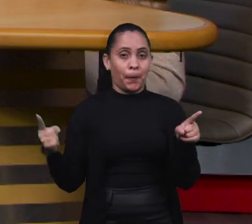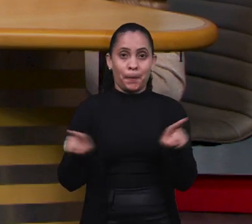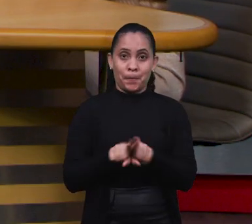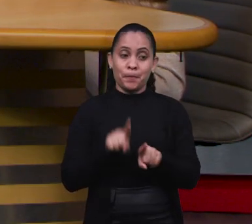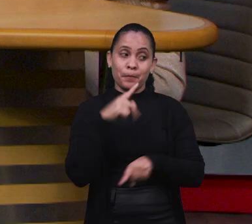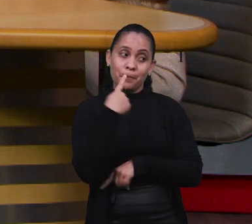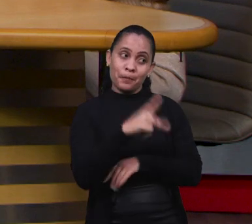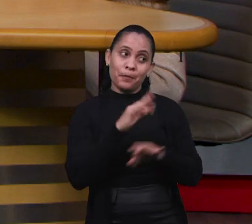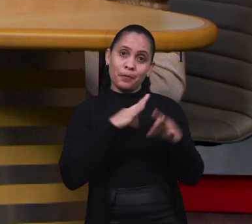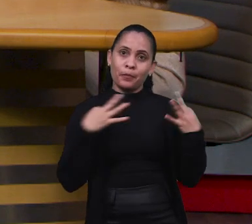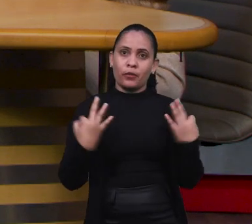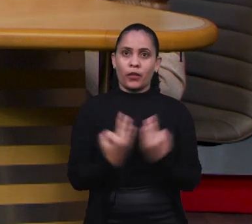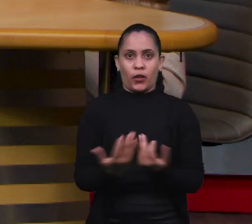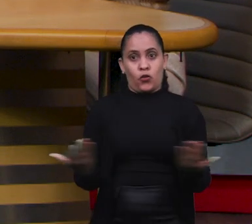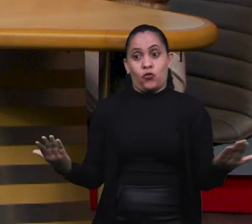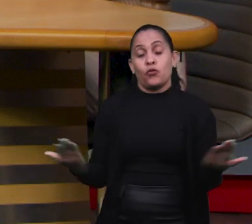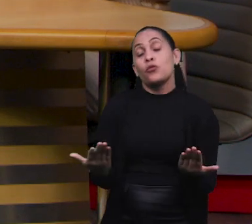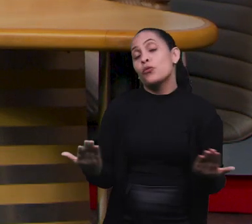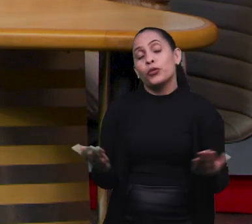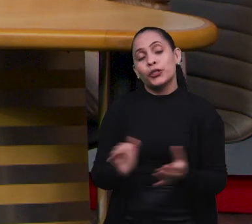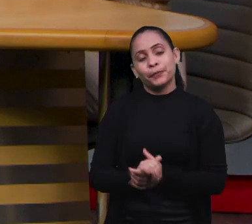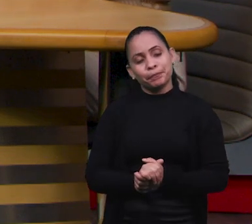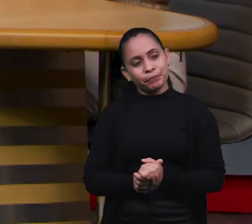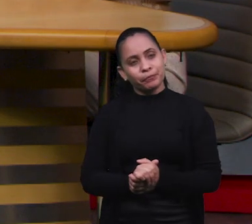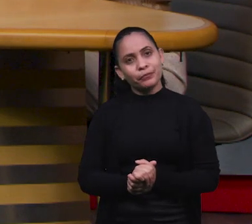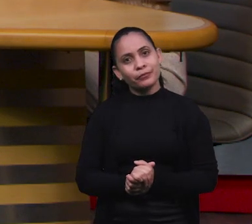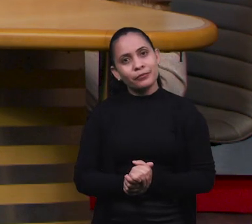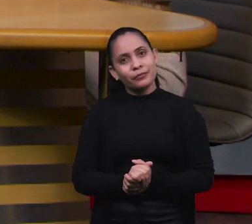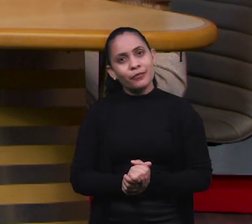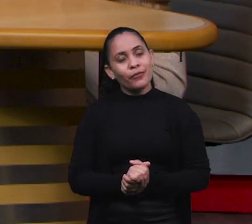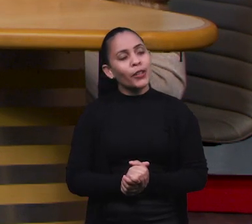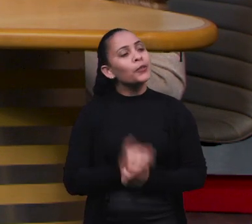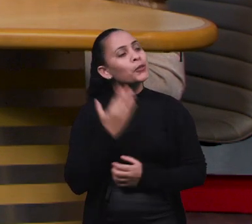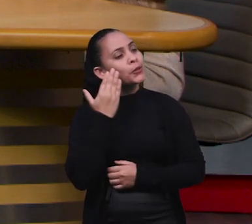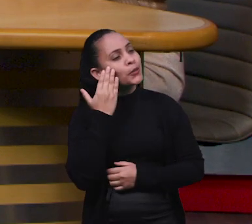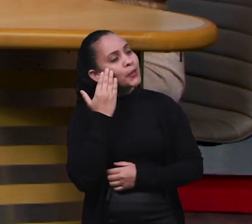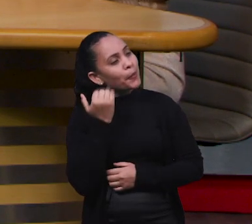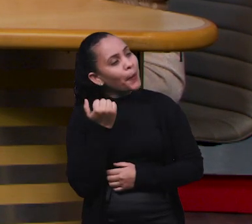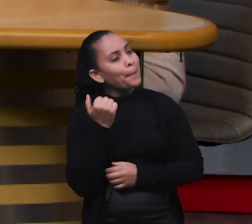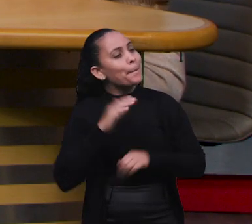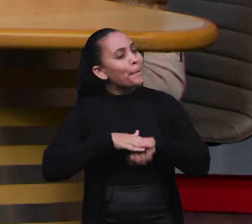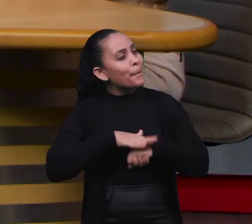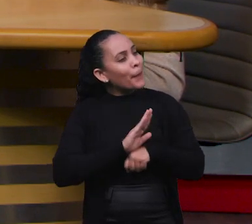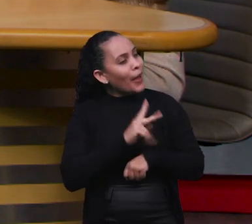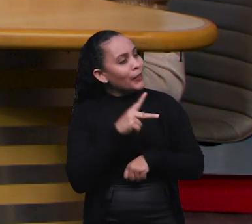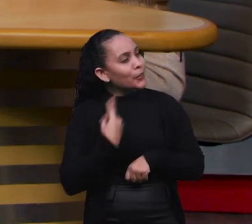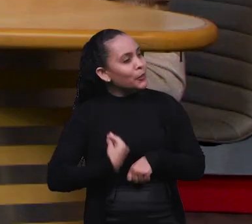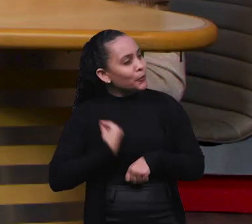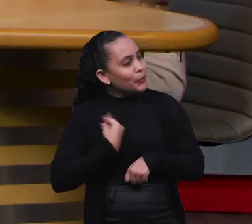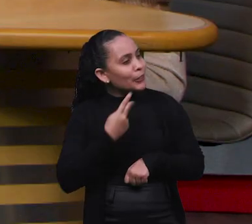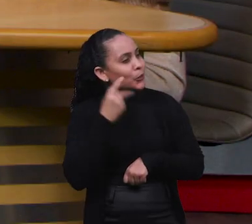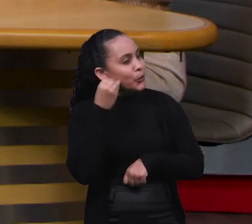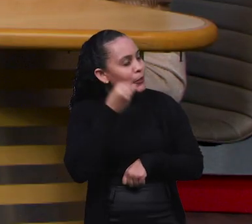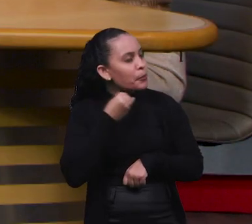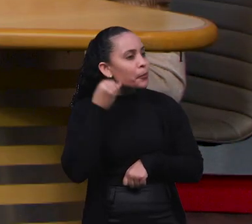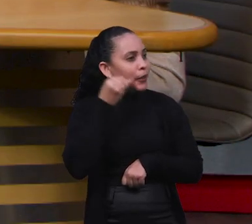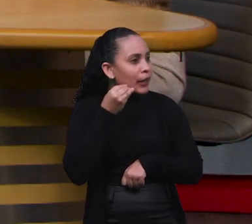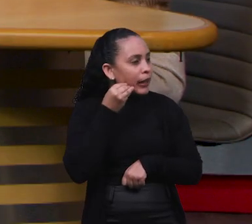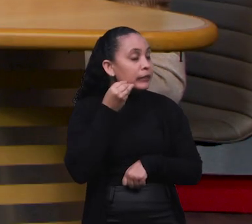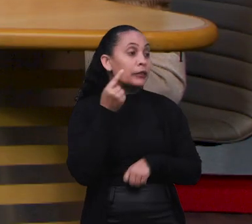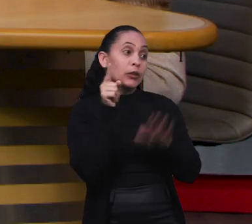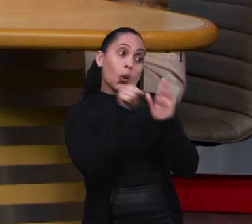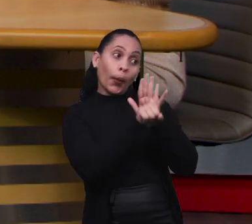sua família. E hoje, Clara, nós vamos saber um pouquinho mais, pegar um pouquinho da sua experiência e fazer